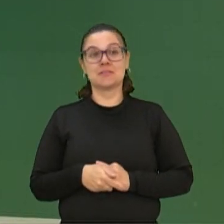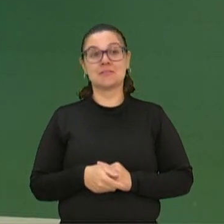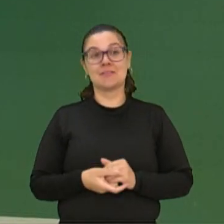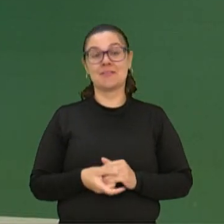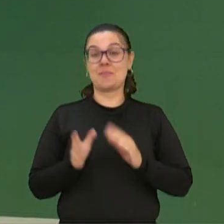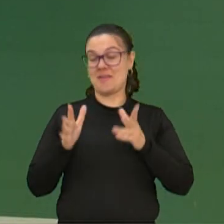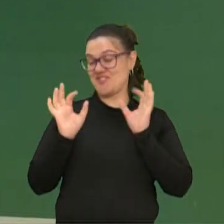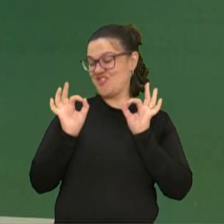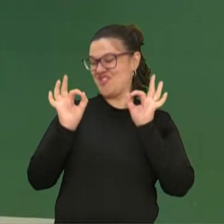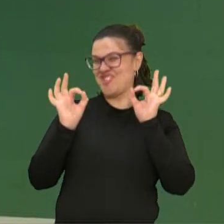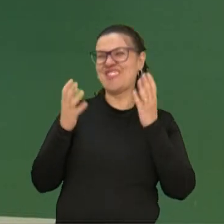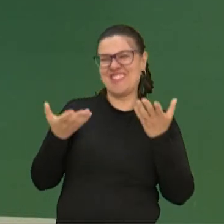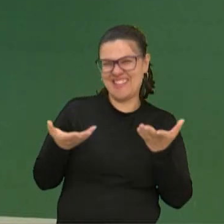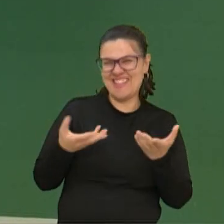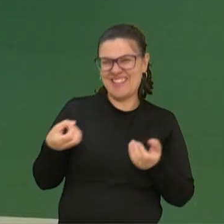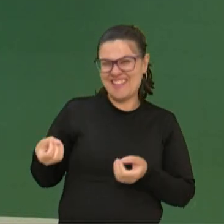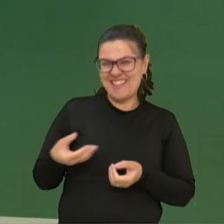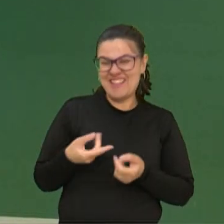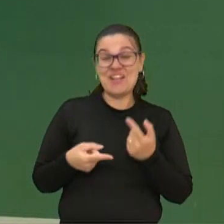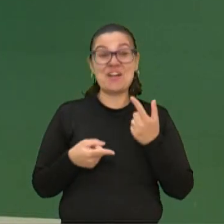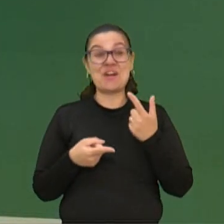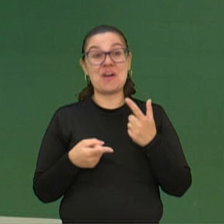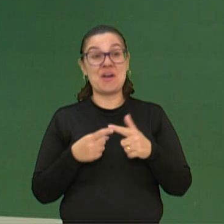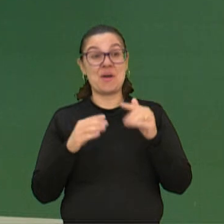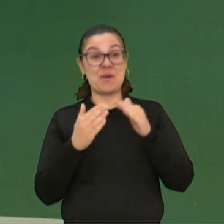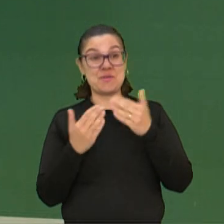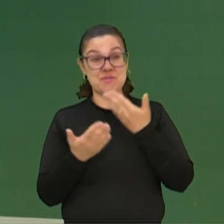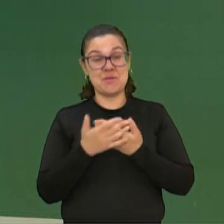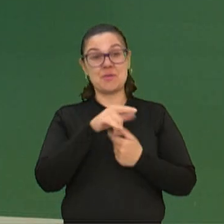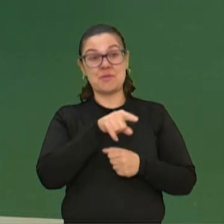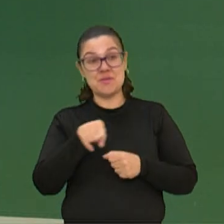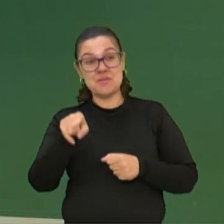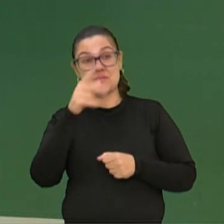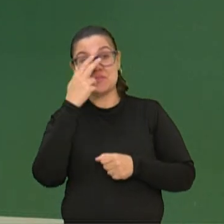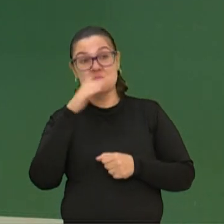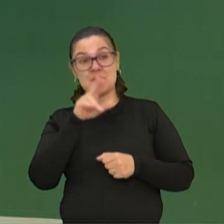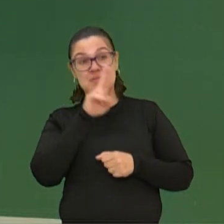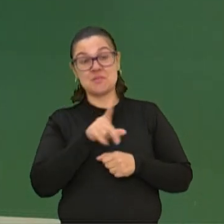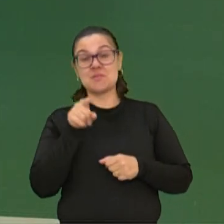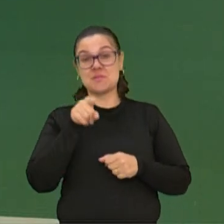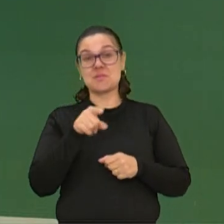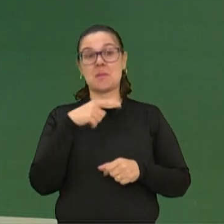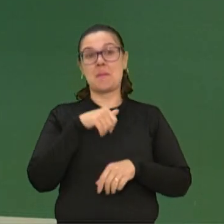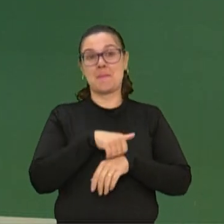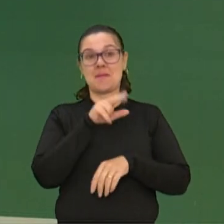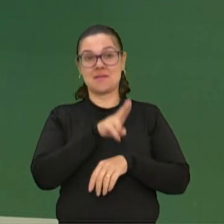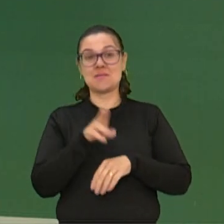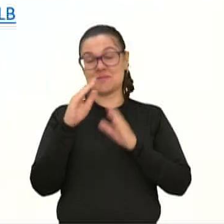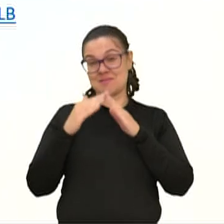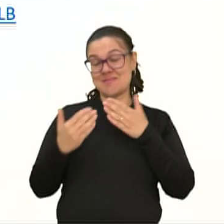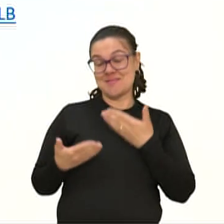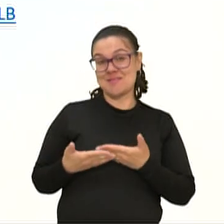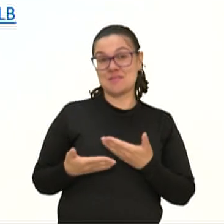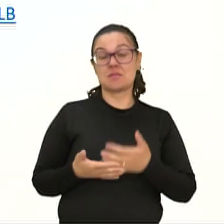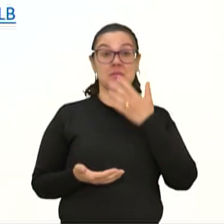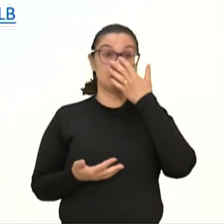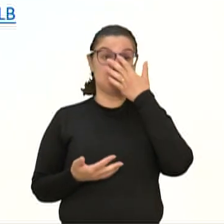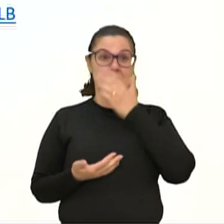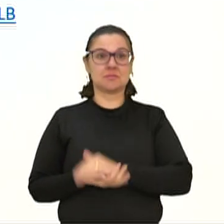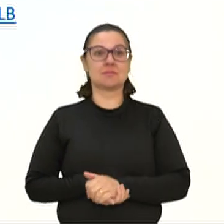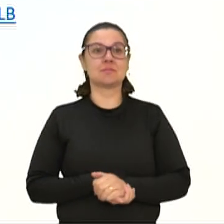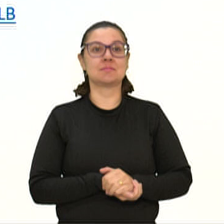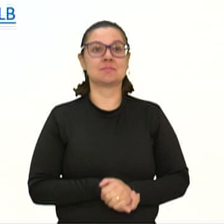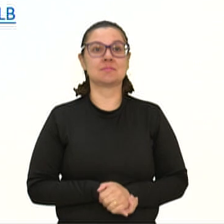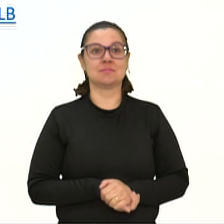chique, vamos se dizer, porque na escola eu acho que vocês já usaram mais esse, que é o que a gente usa normalmente para fazer